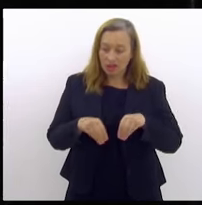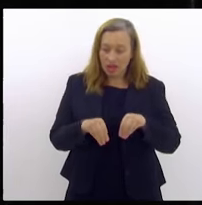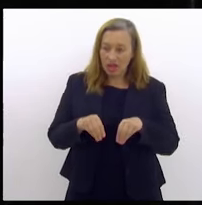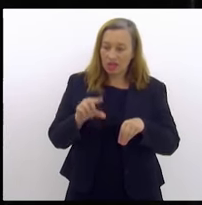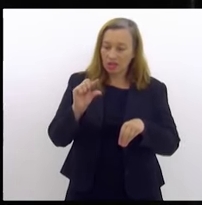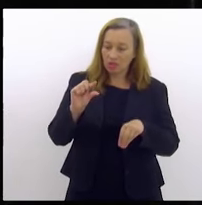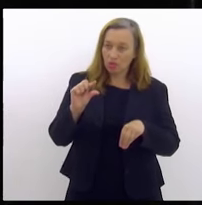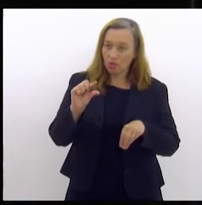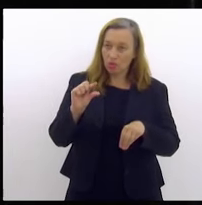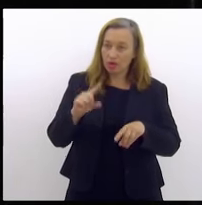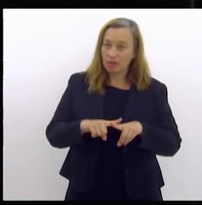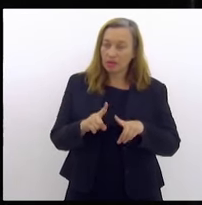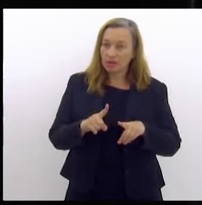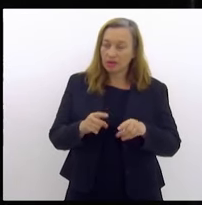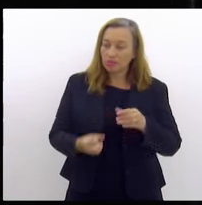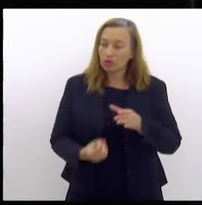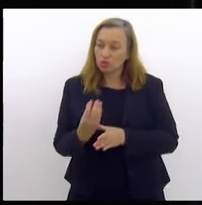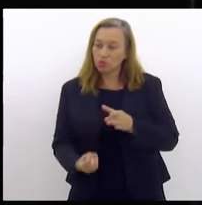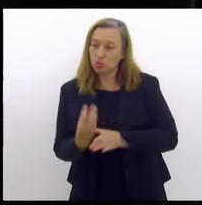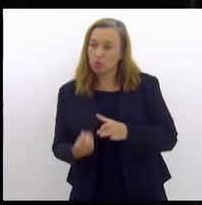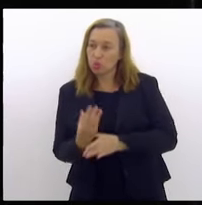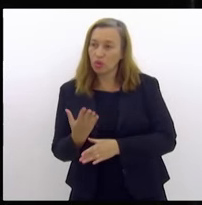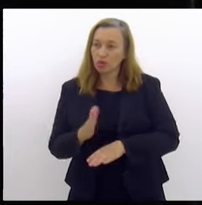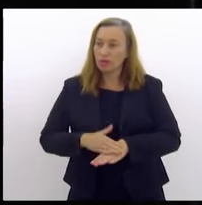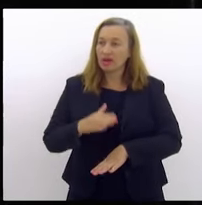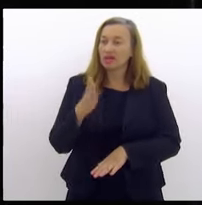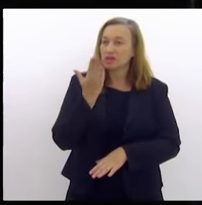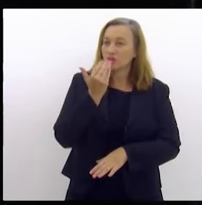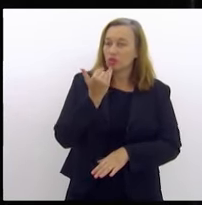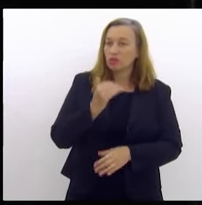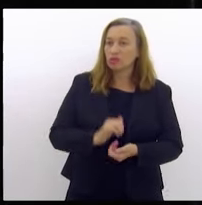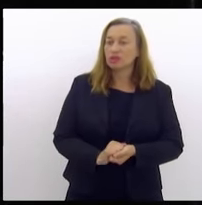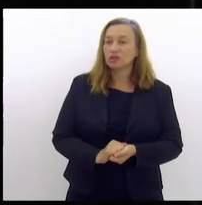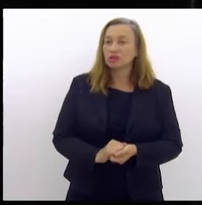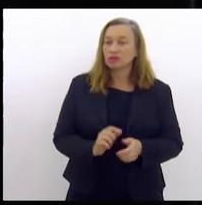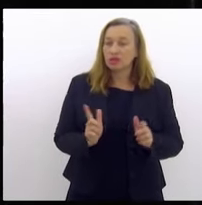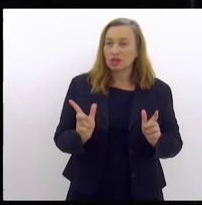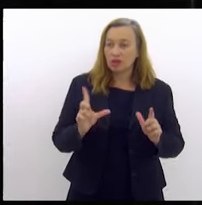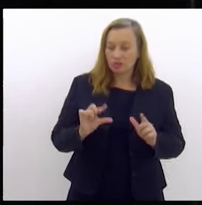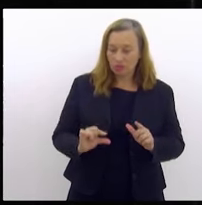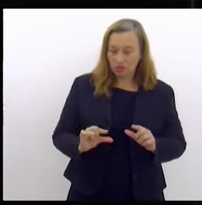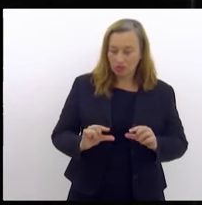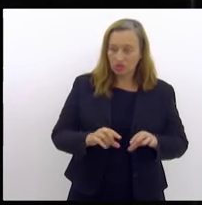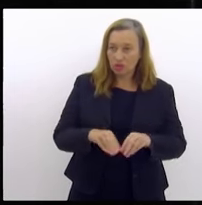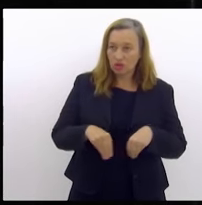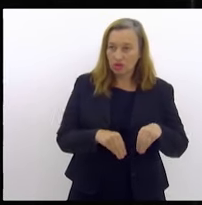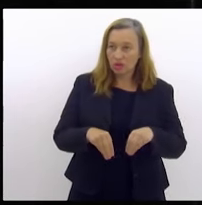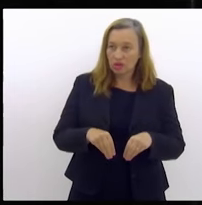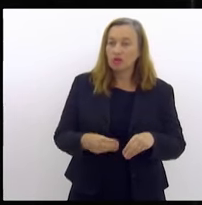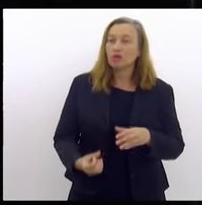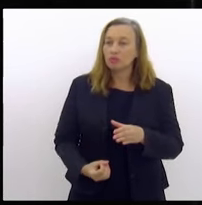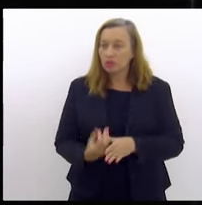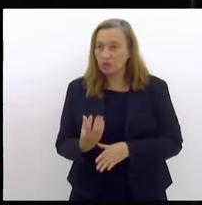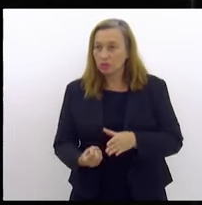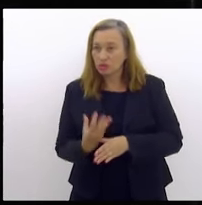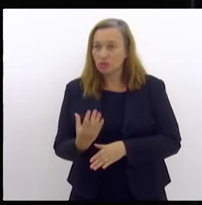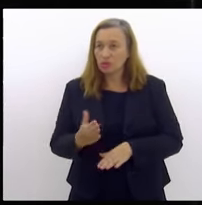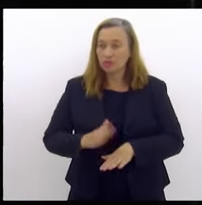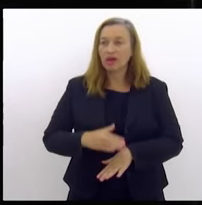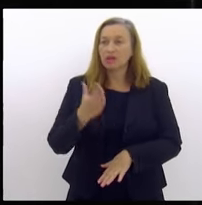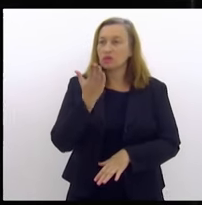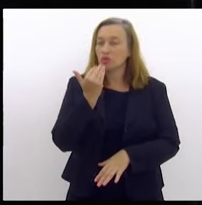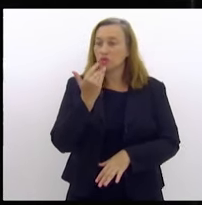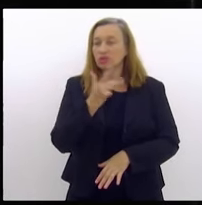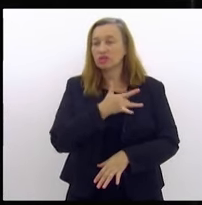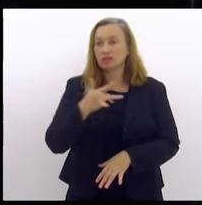mas produzem muito mais alimentos. Tem muito menos terra, mas produzem muito mais